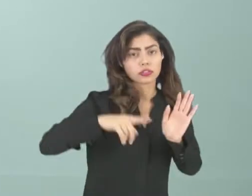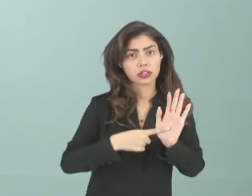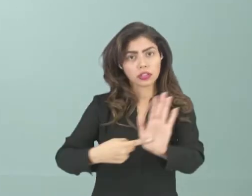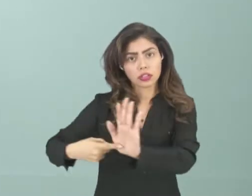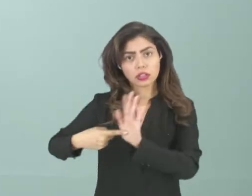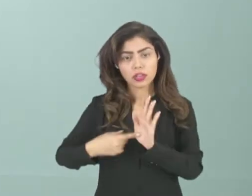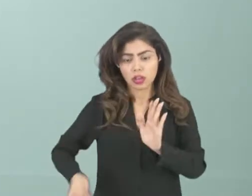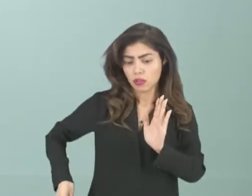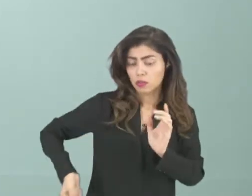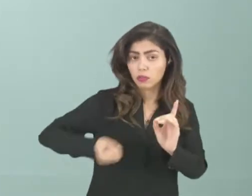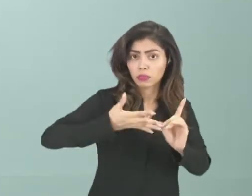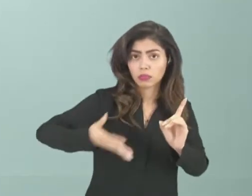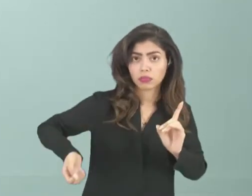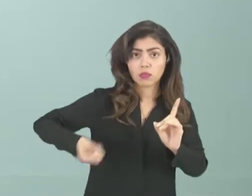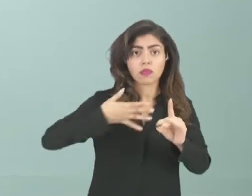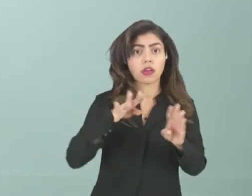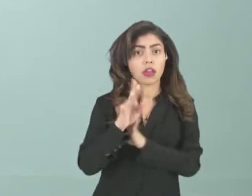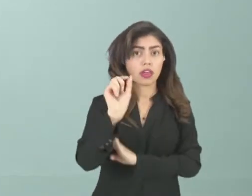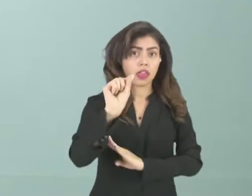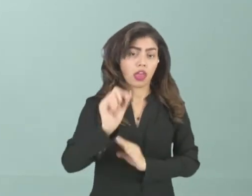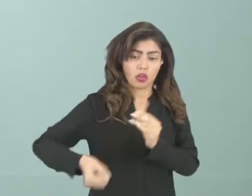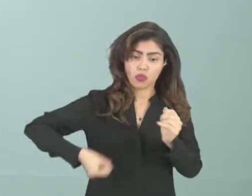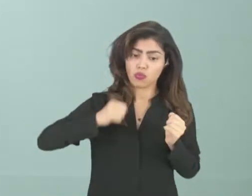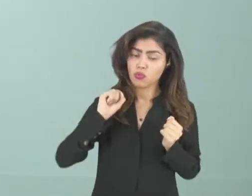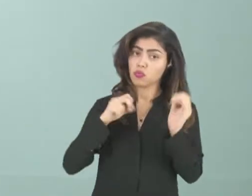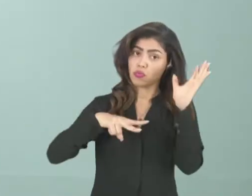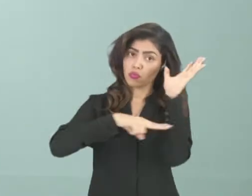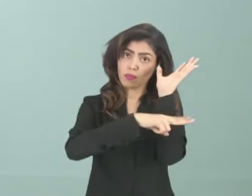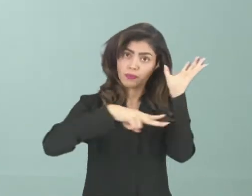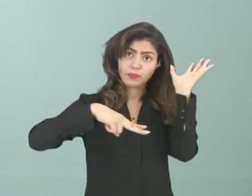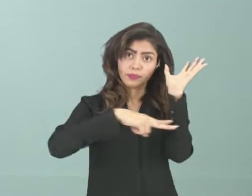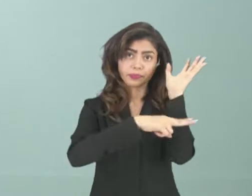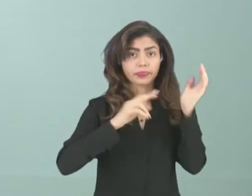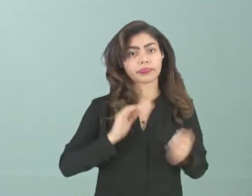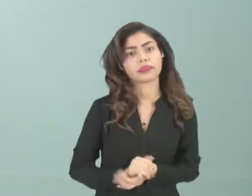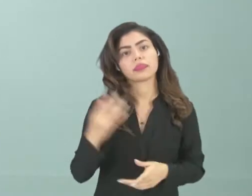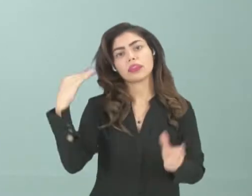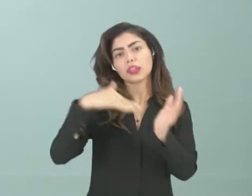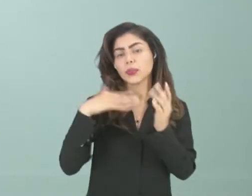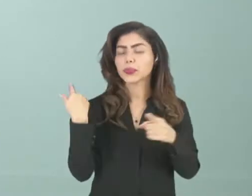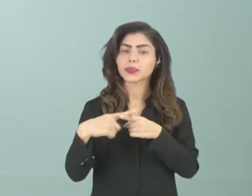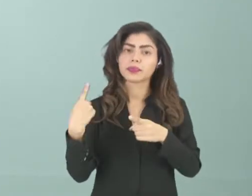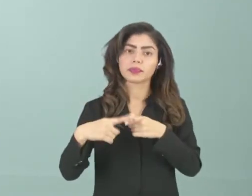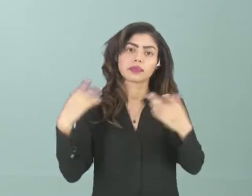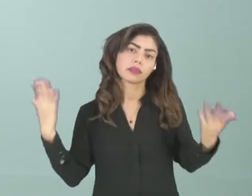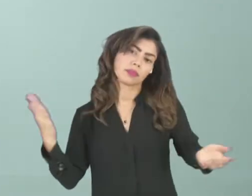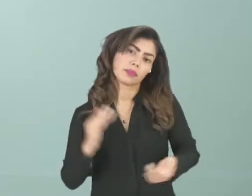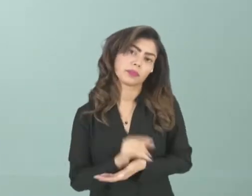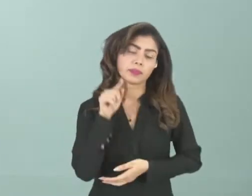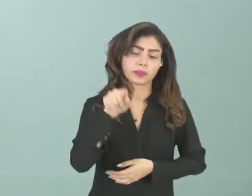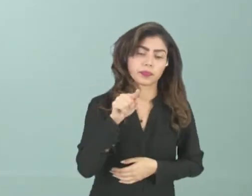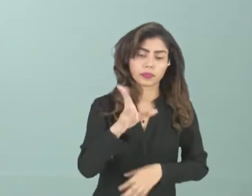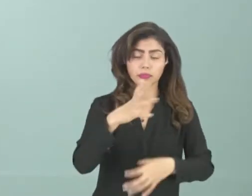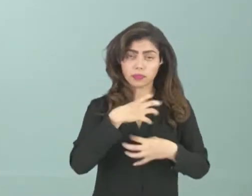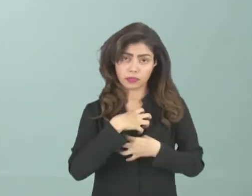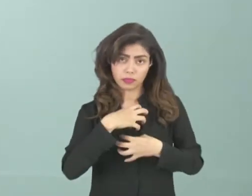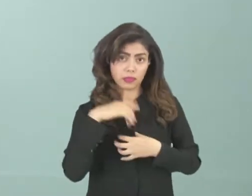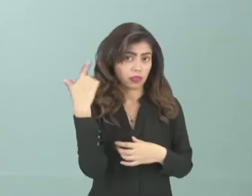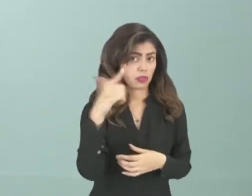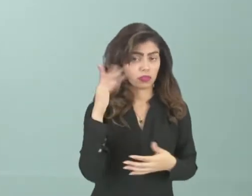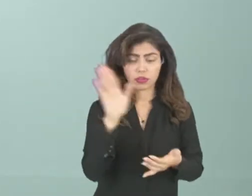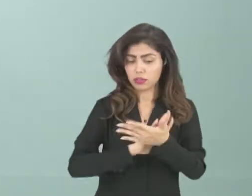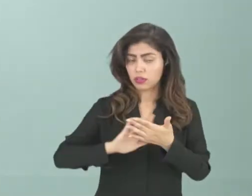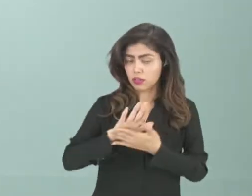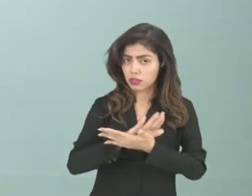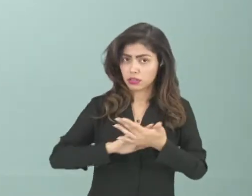que impulsionaram essa questão do êxodo rural, tá? Até porque nesse momento não tínhamos